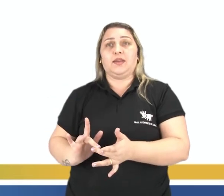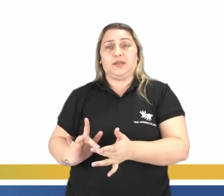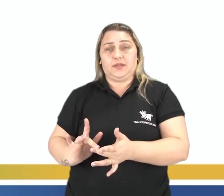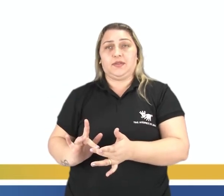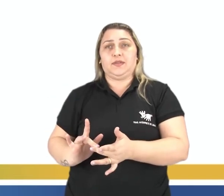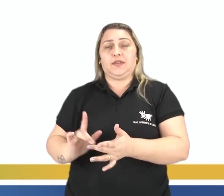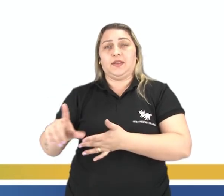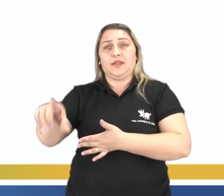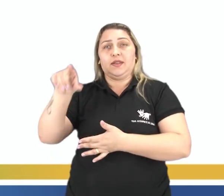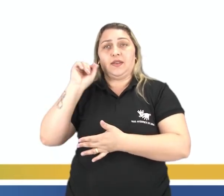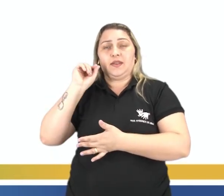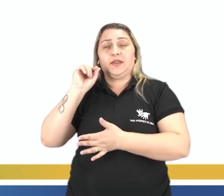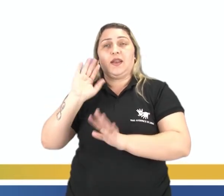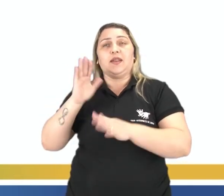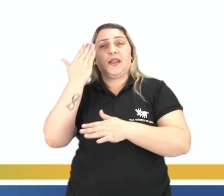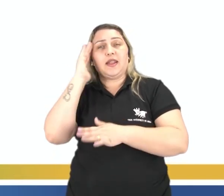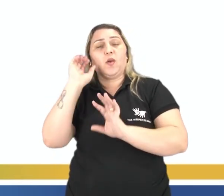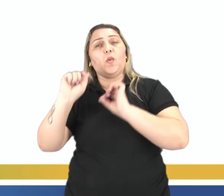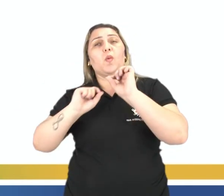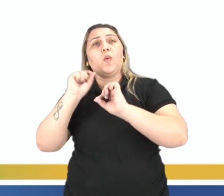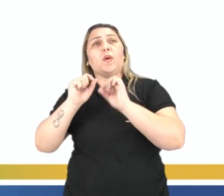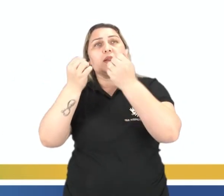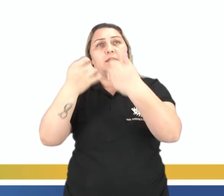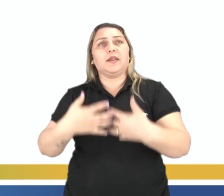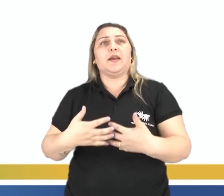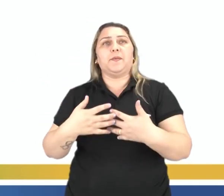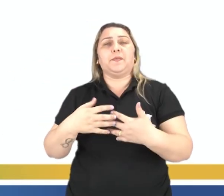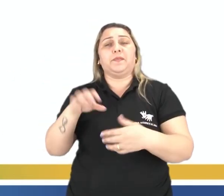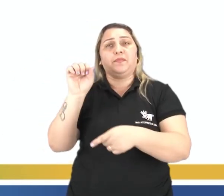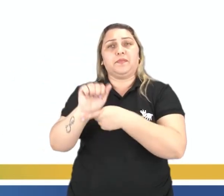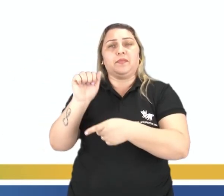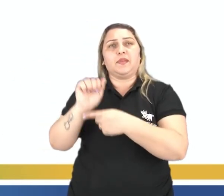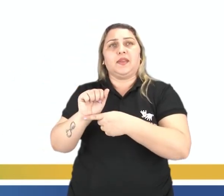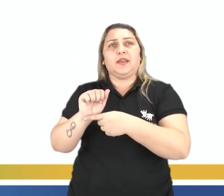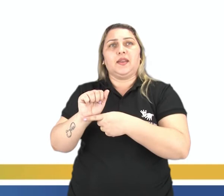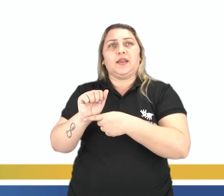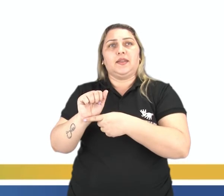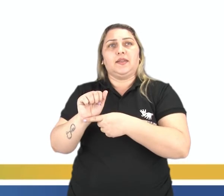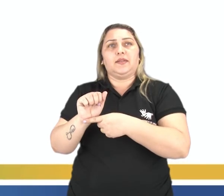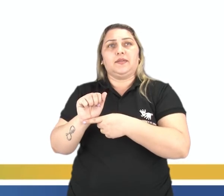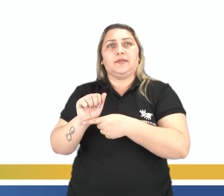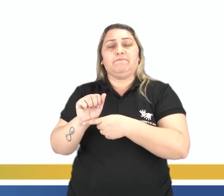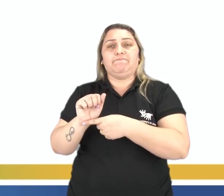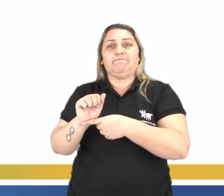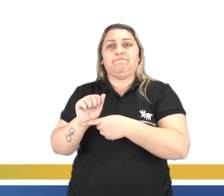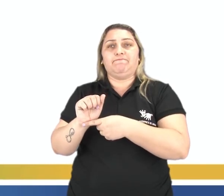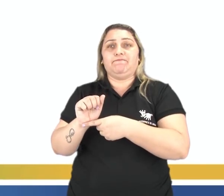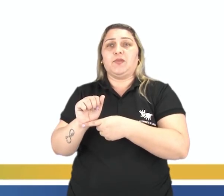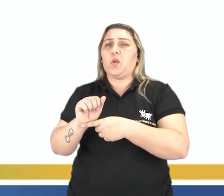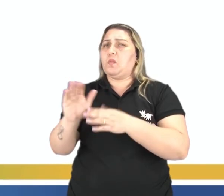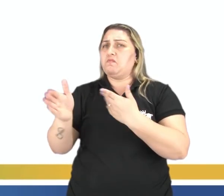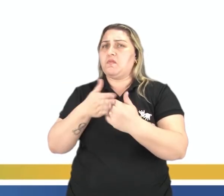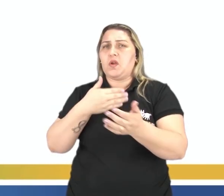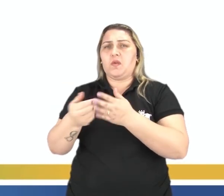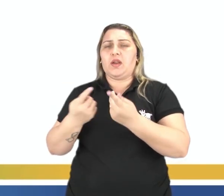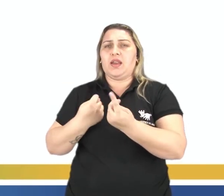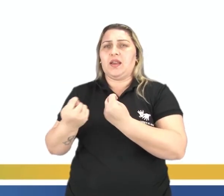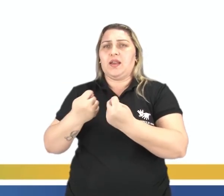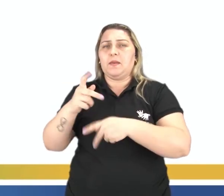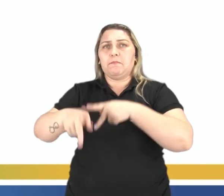vamos às alternativas, e a gente tem que compreender o que eles pregavam, correto? Alternativa A. Eles impedem que qualquer tipo de